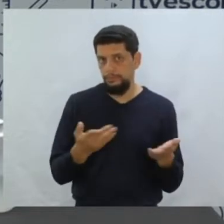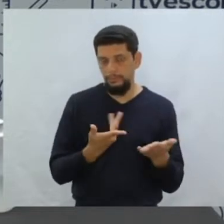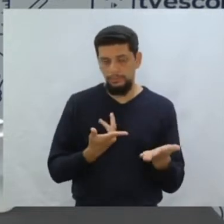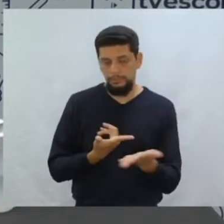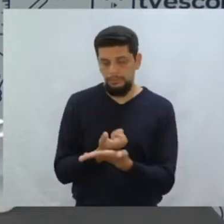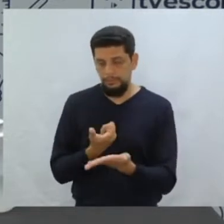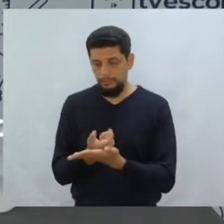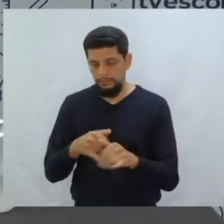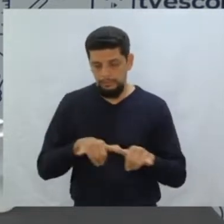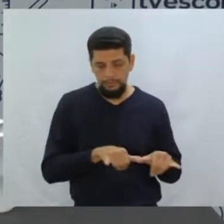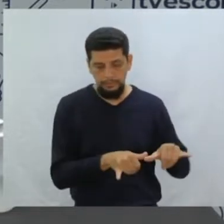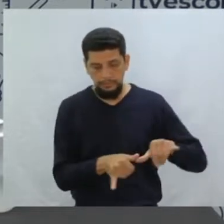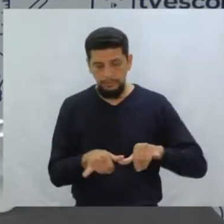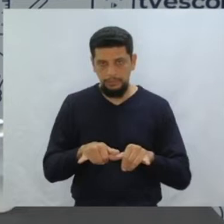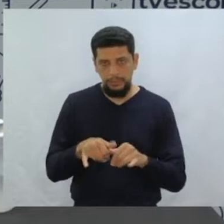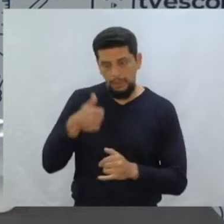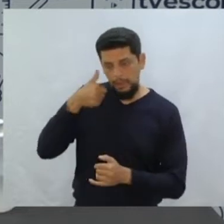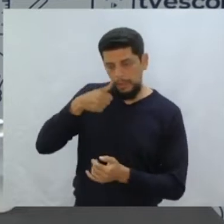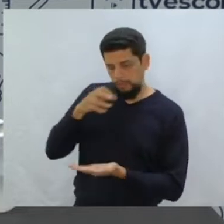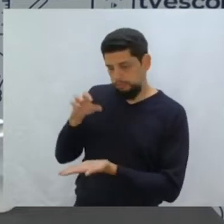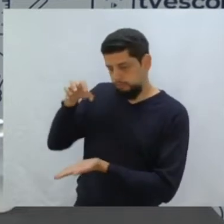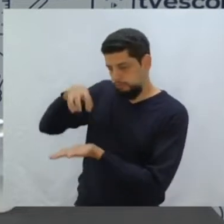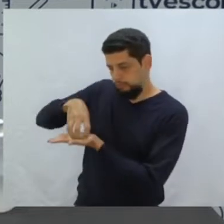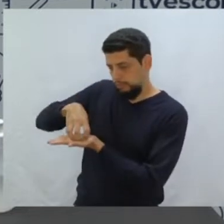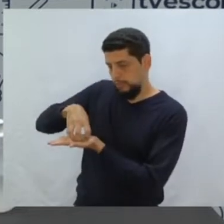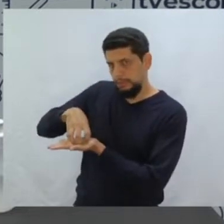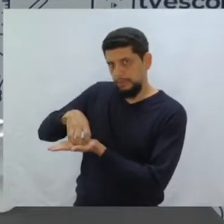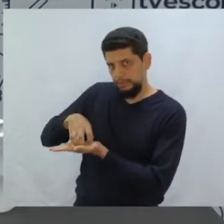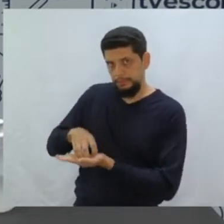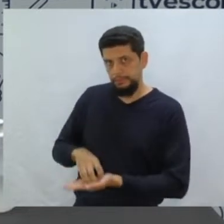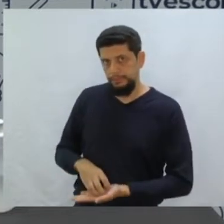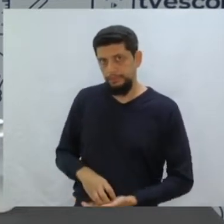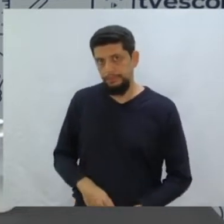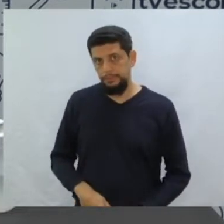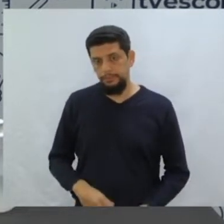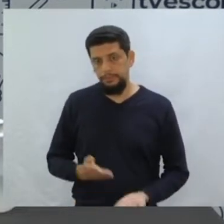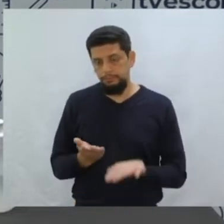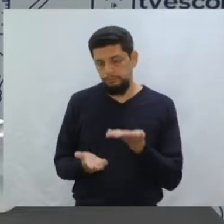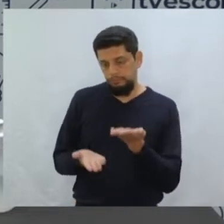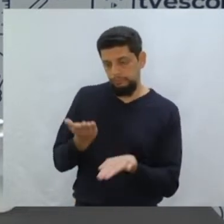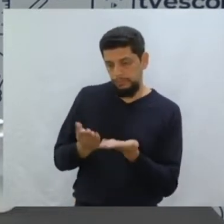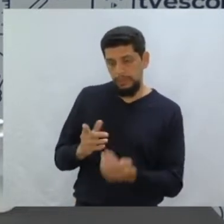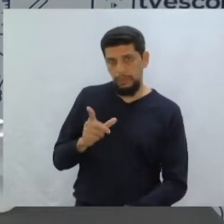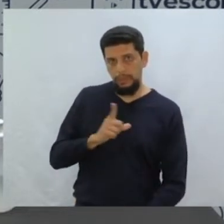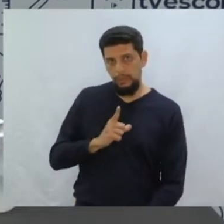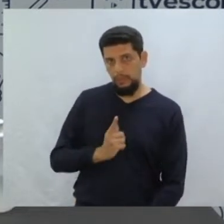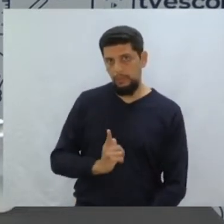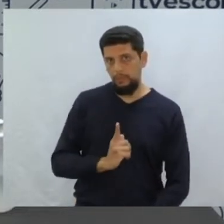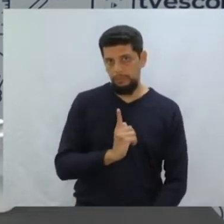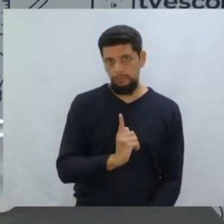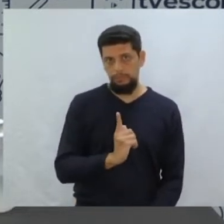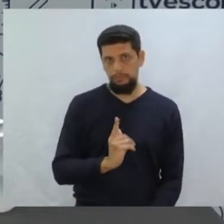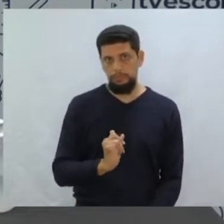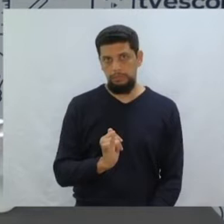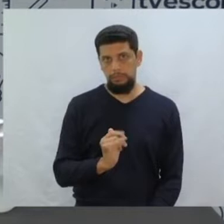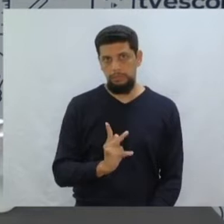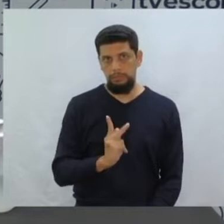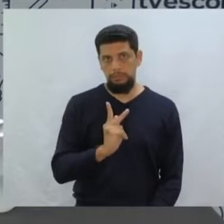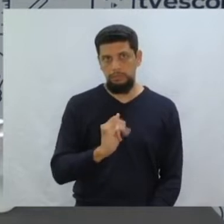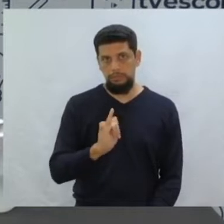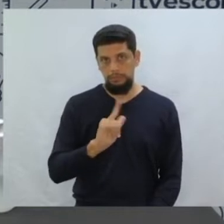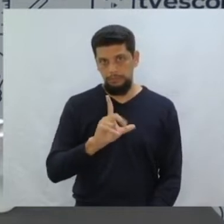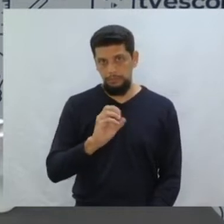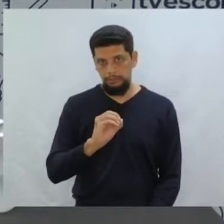certo? Então, lá no mercado, a moça do caixa pesa lá na balança que ela tem no caixa. E é 1 quilo, esse daqui sai